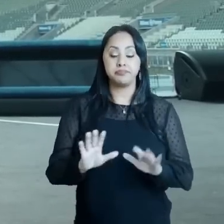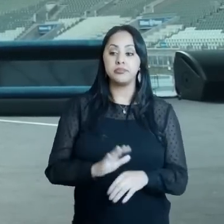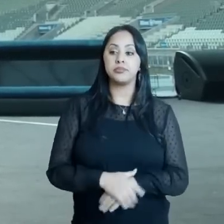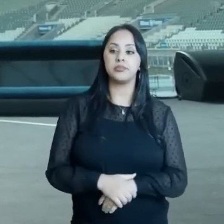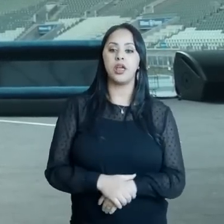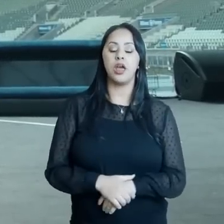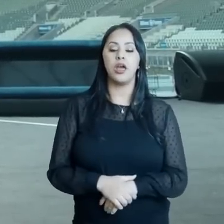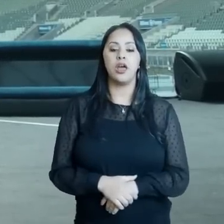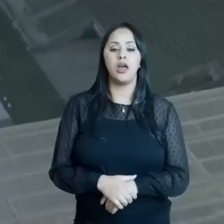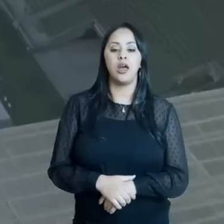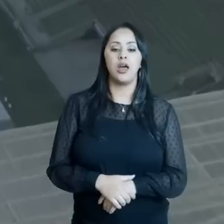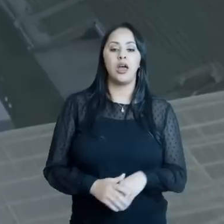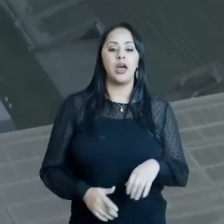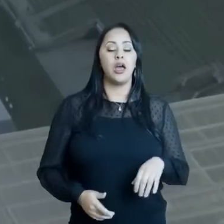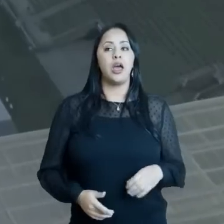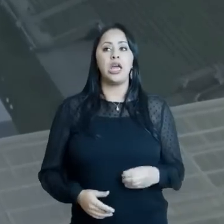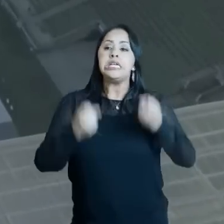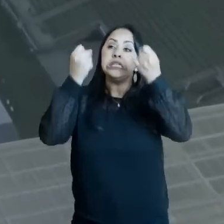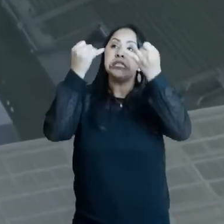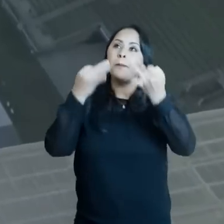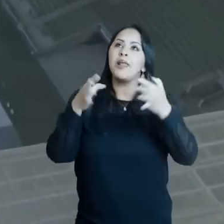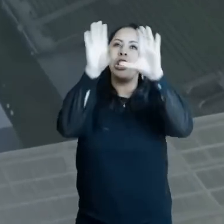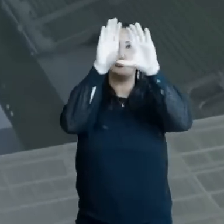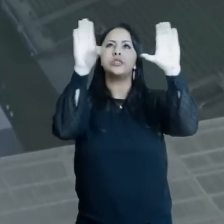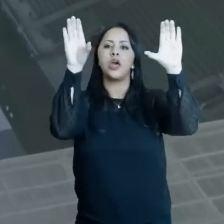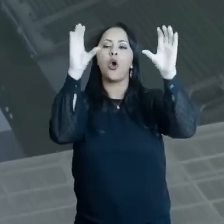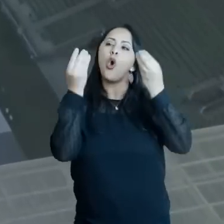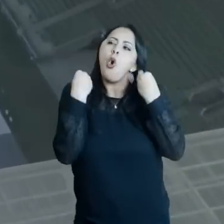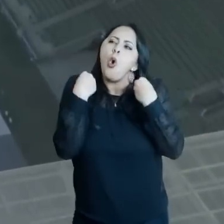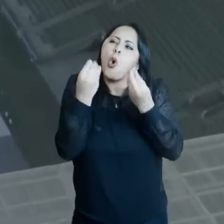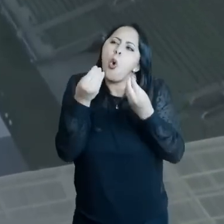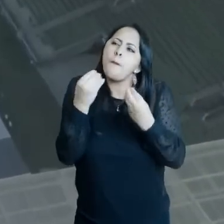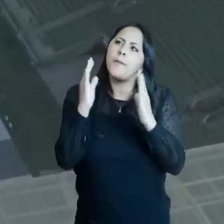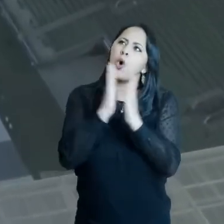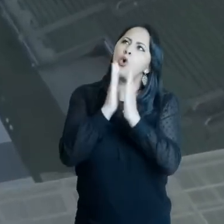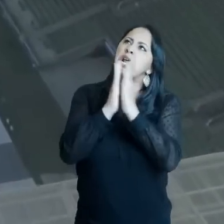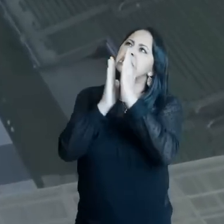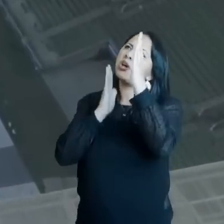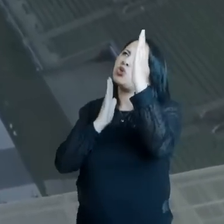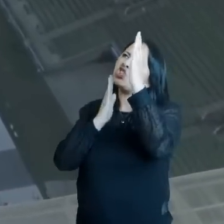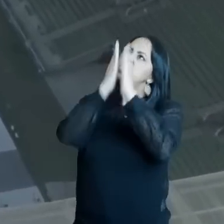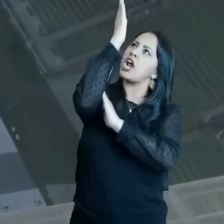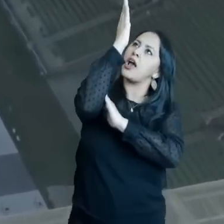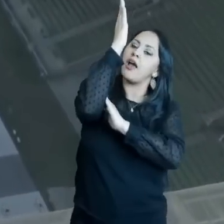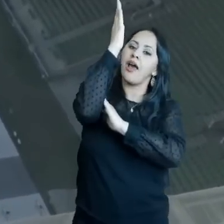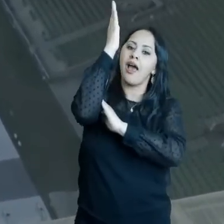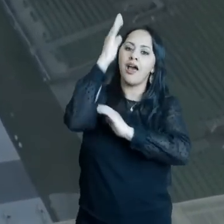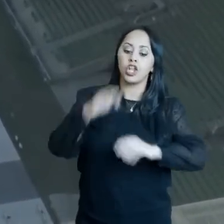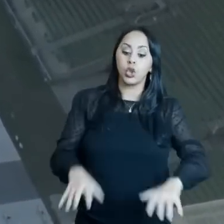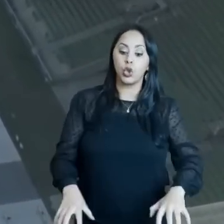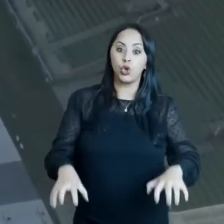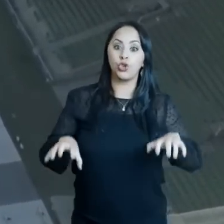Oliveira. Kaiser, explica sobre os céus. Como a oração pode atravessar eles e chegar ao trono?